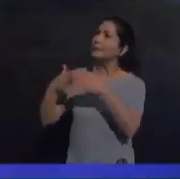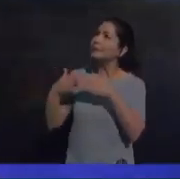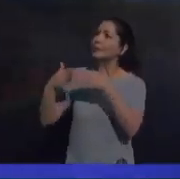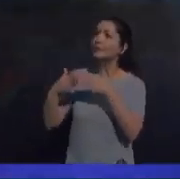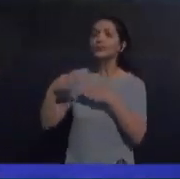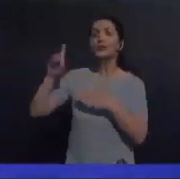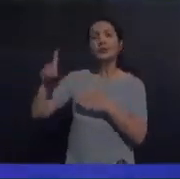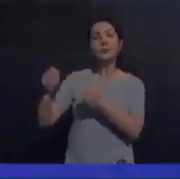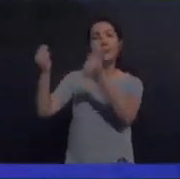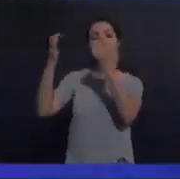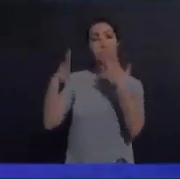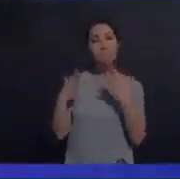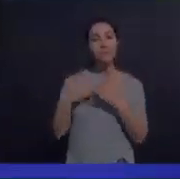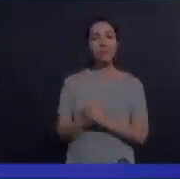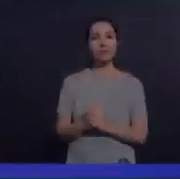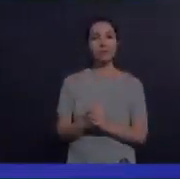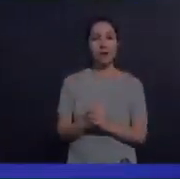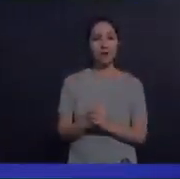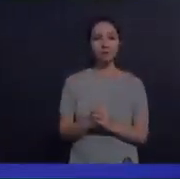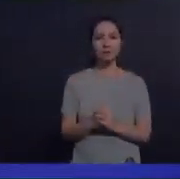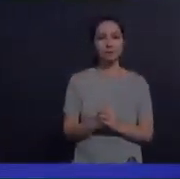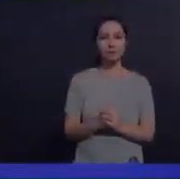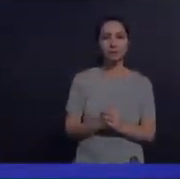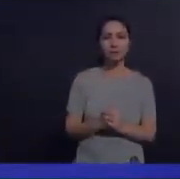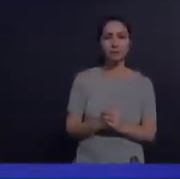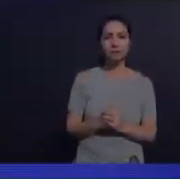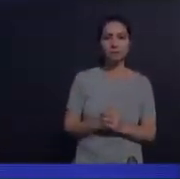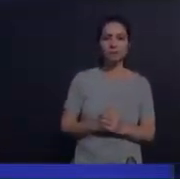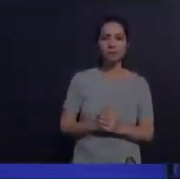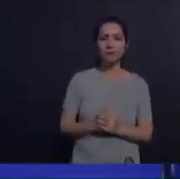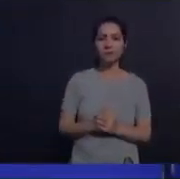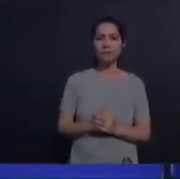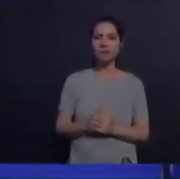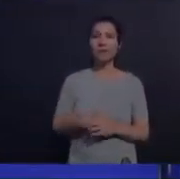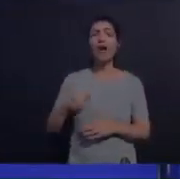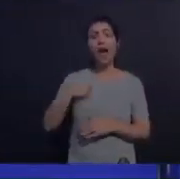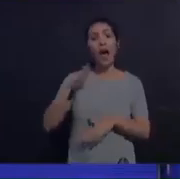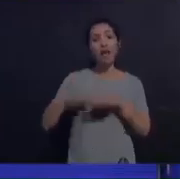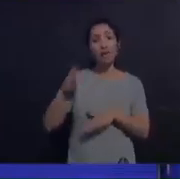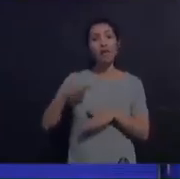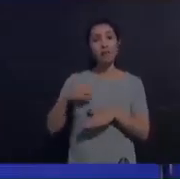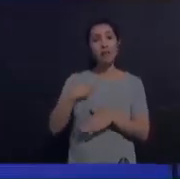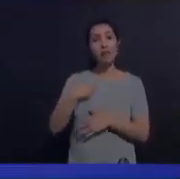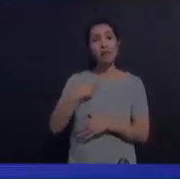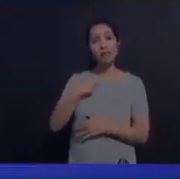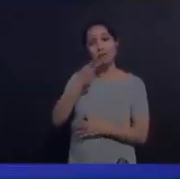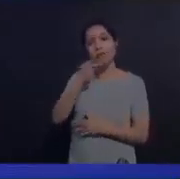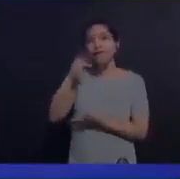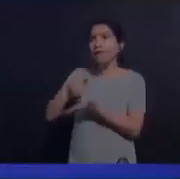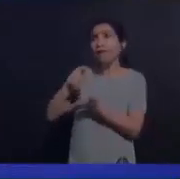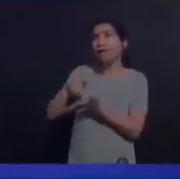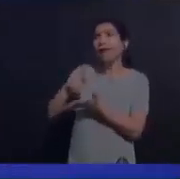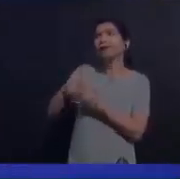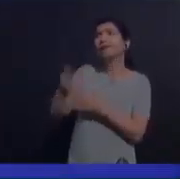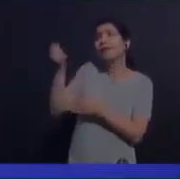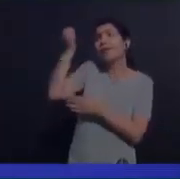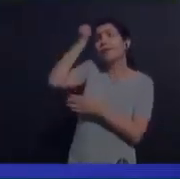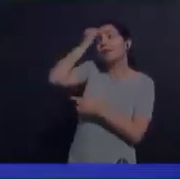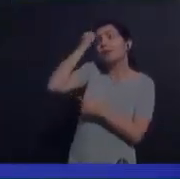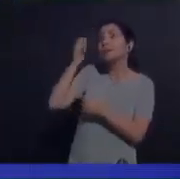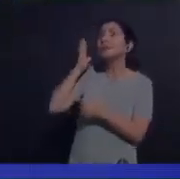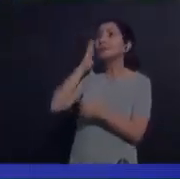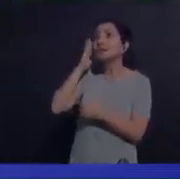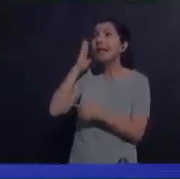eu tenho me comportado de forma como o Senhor não quer para a minha vida, mas eu me arrependo. Deus, me dá um espírito